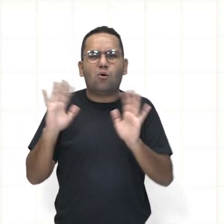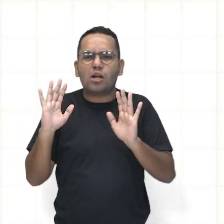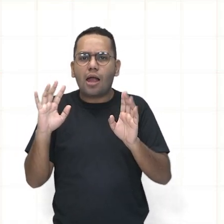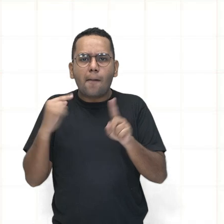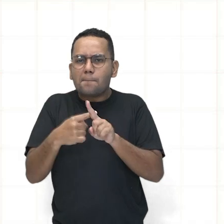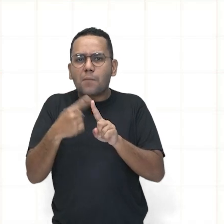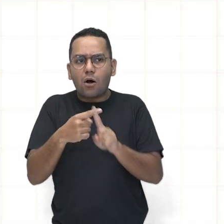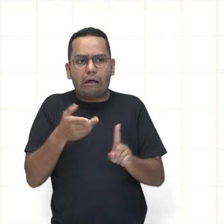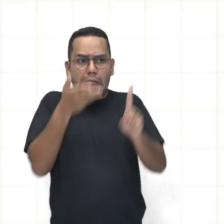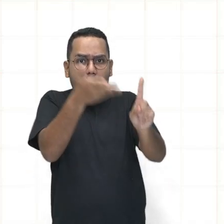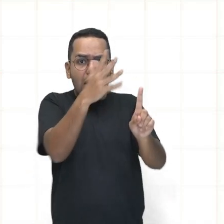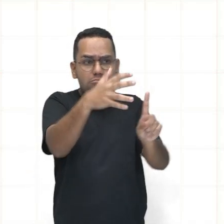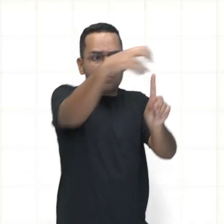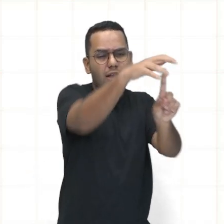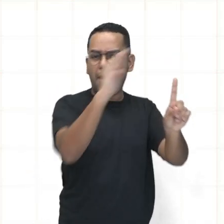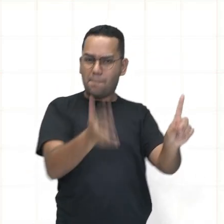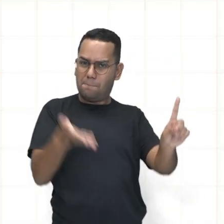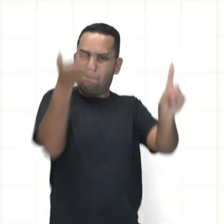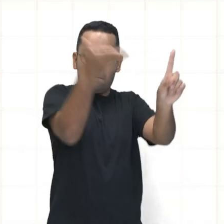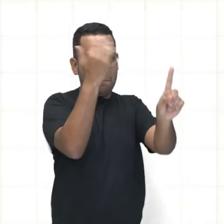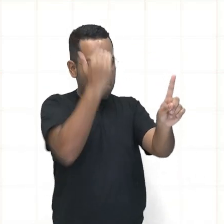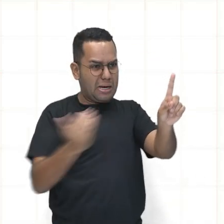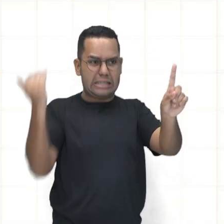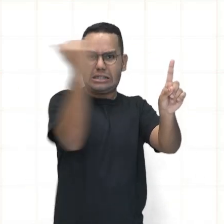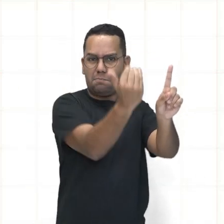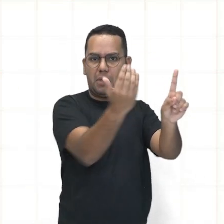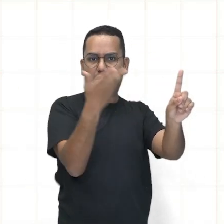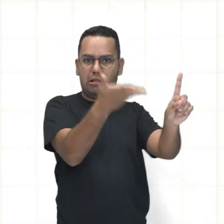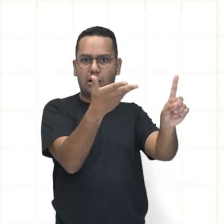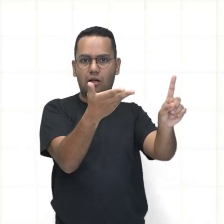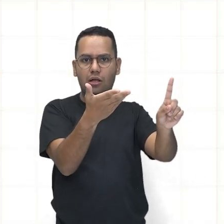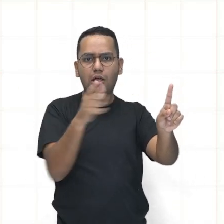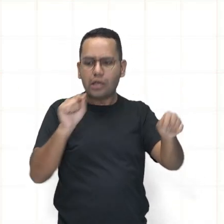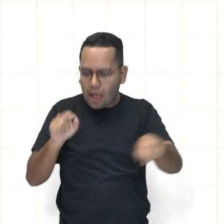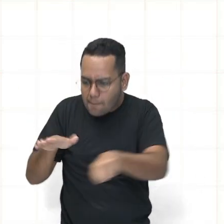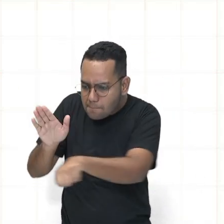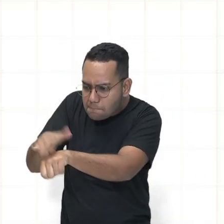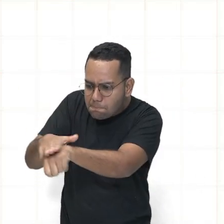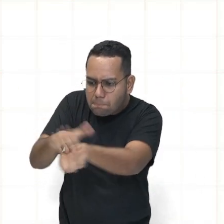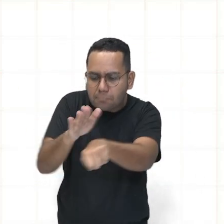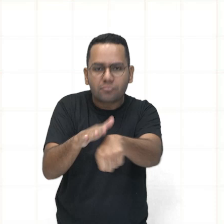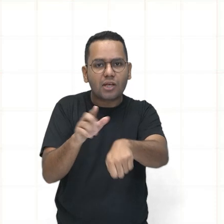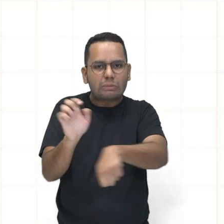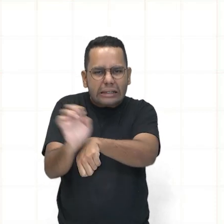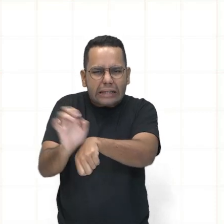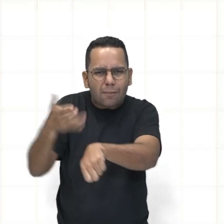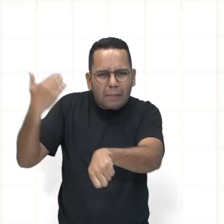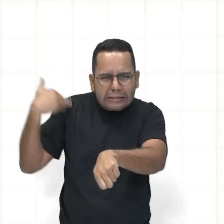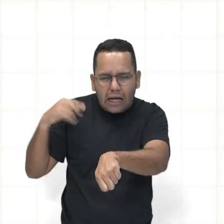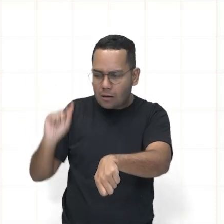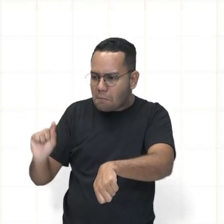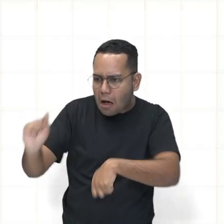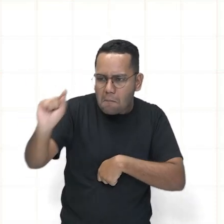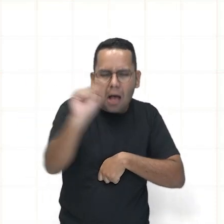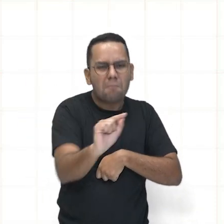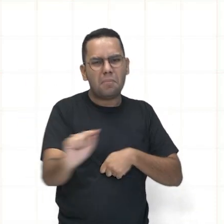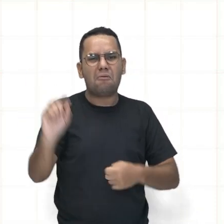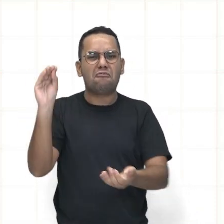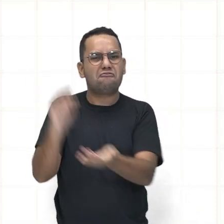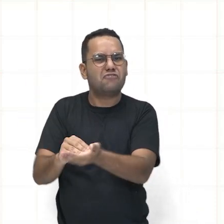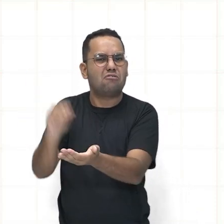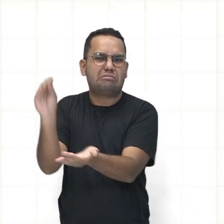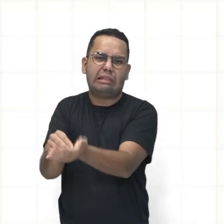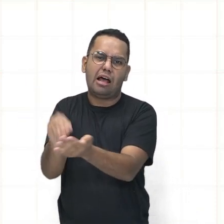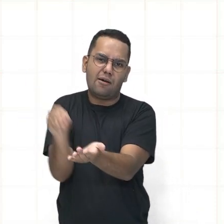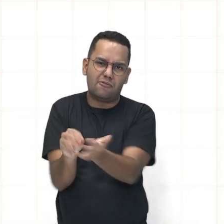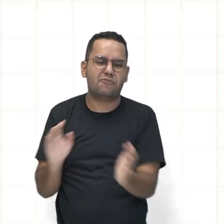e com a falta de autonomia das províncias. Então, observem que, neste momento, a elite também